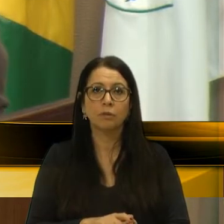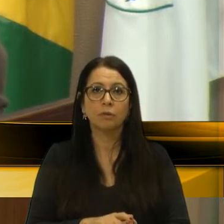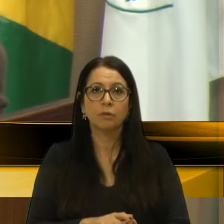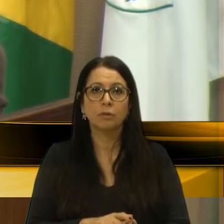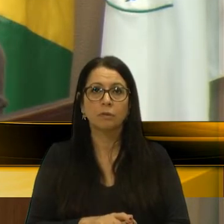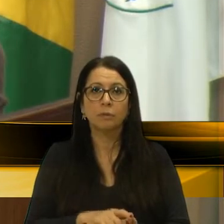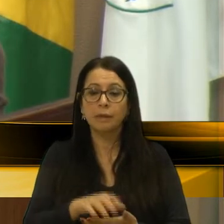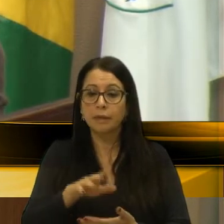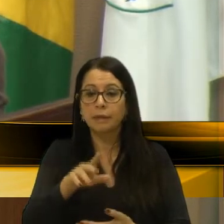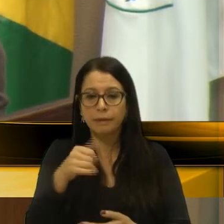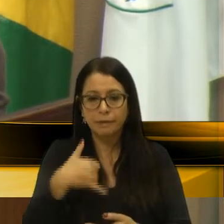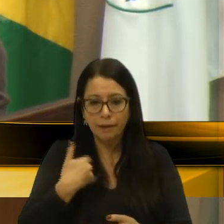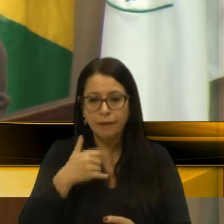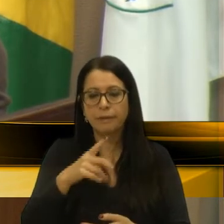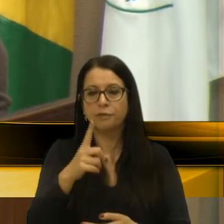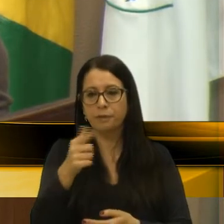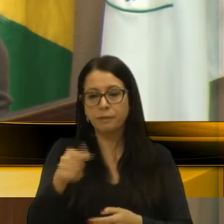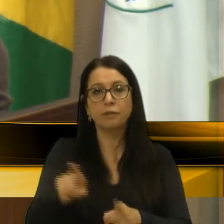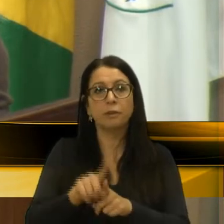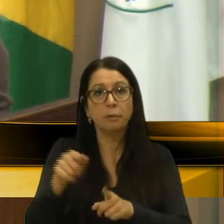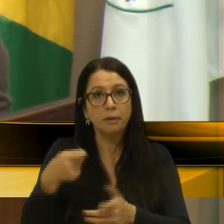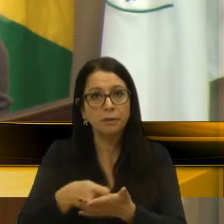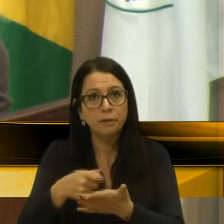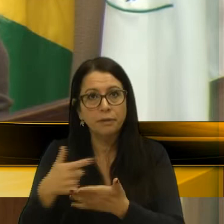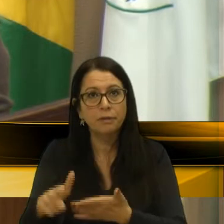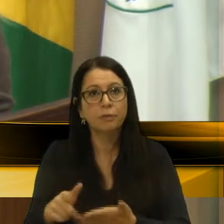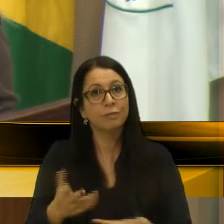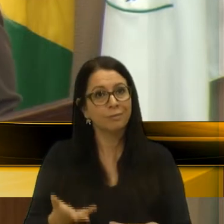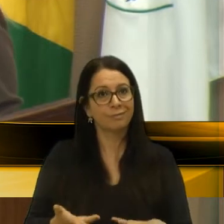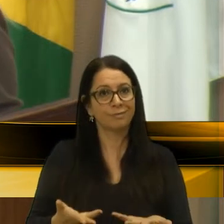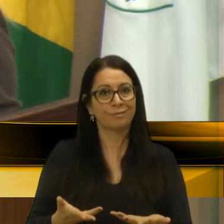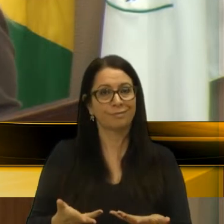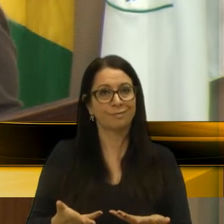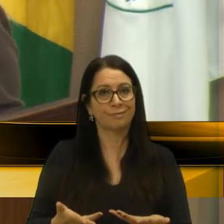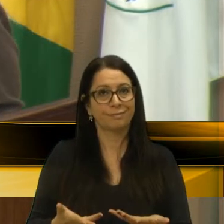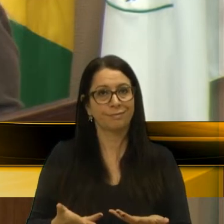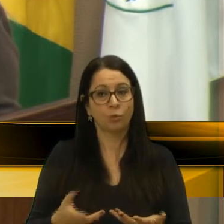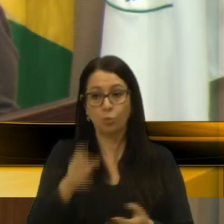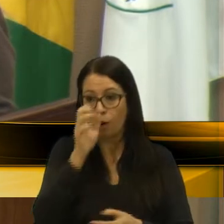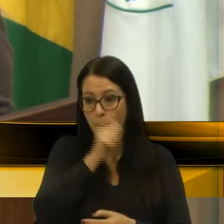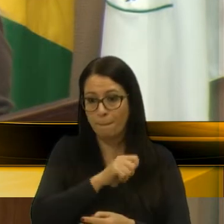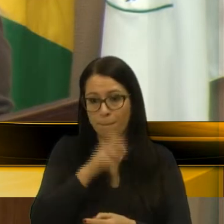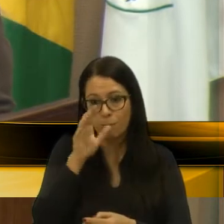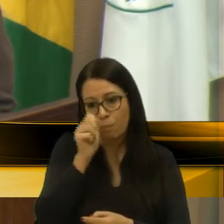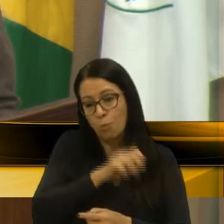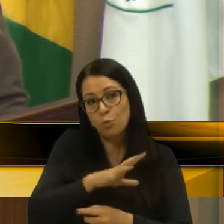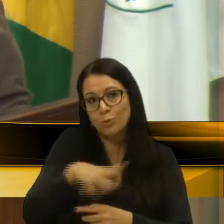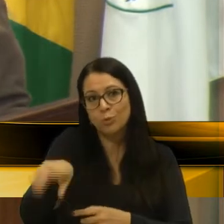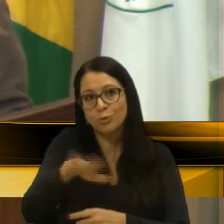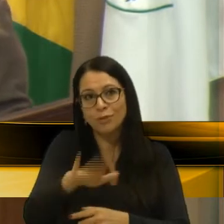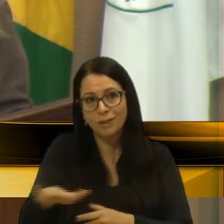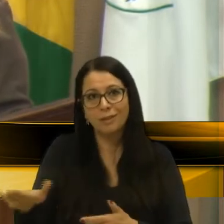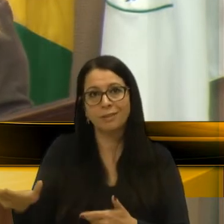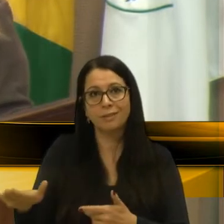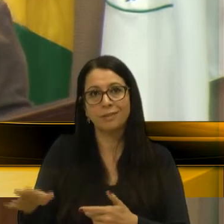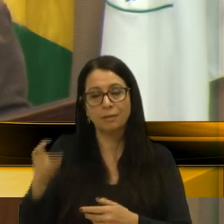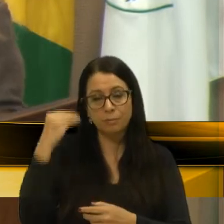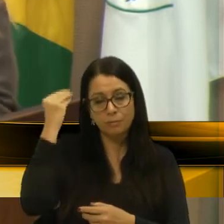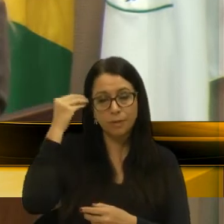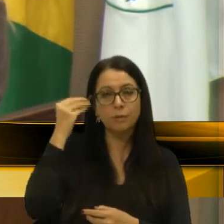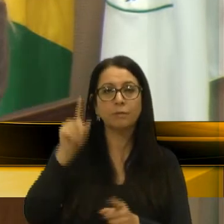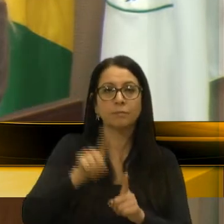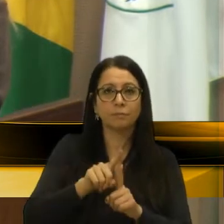ameaçando uma menor de 17 anos com pedofilia. Né? Então, também de uma